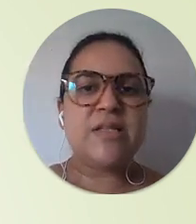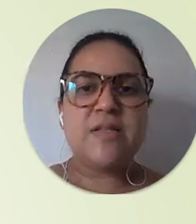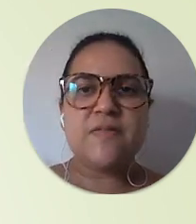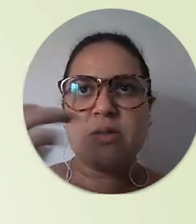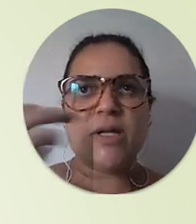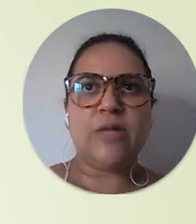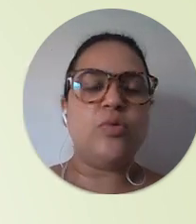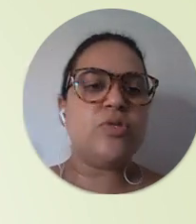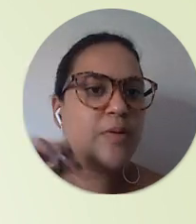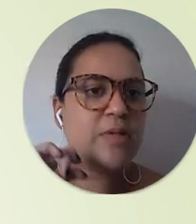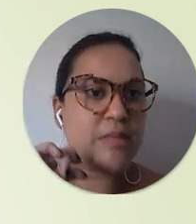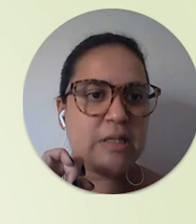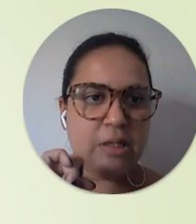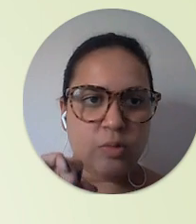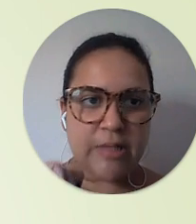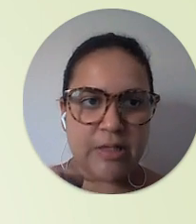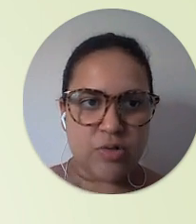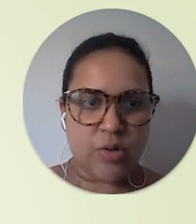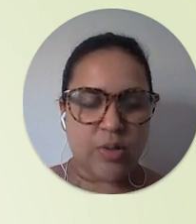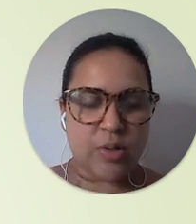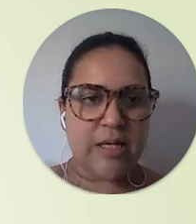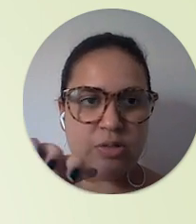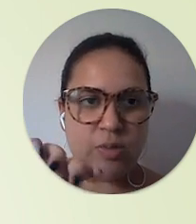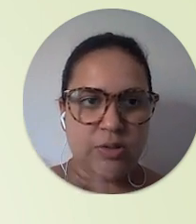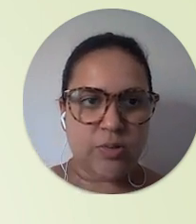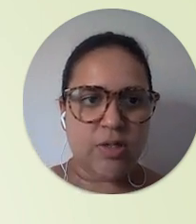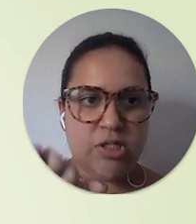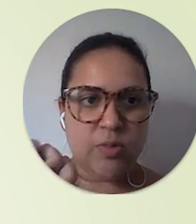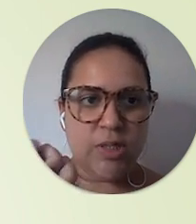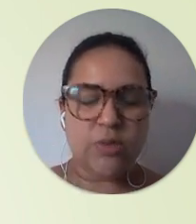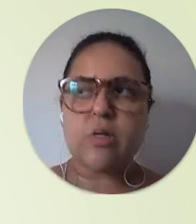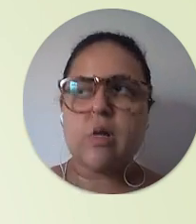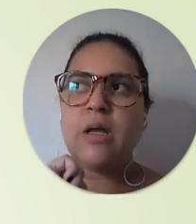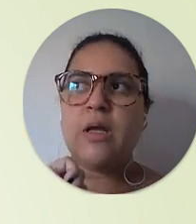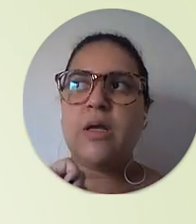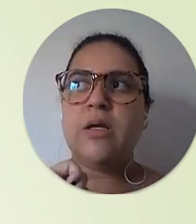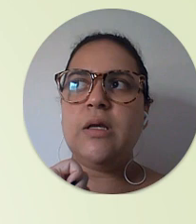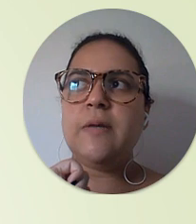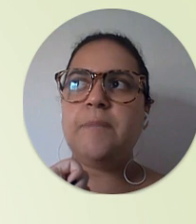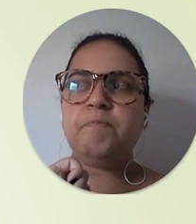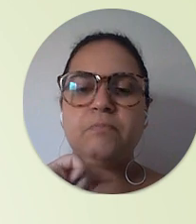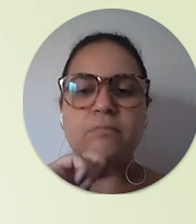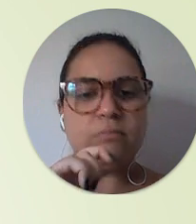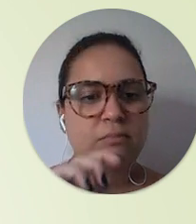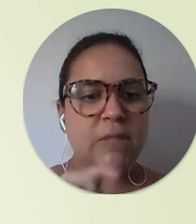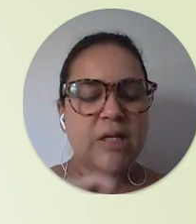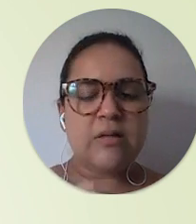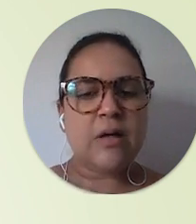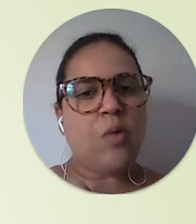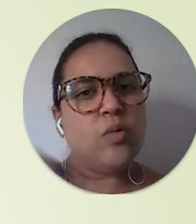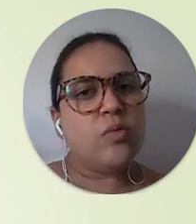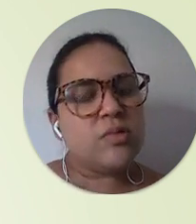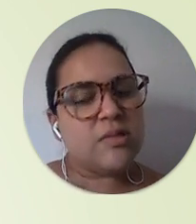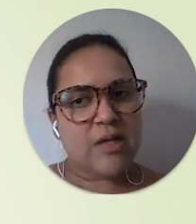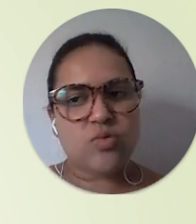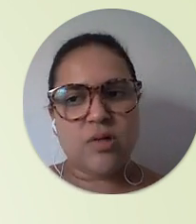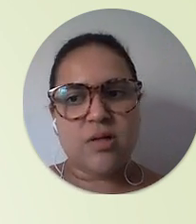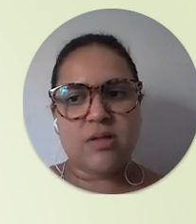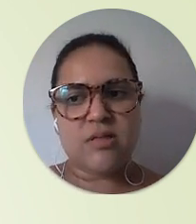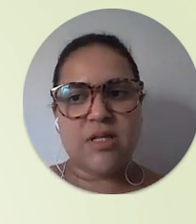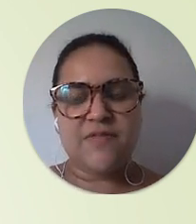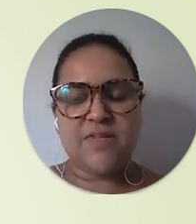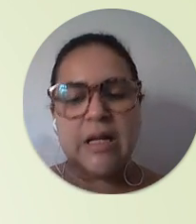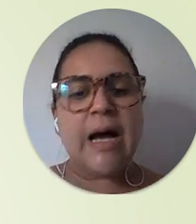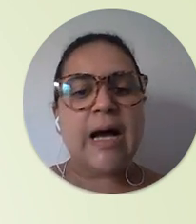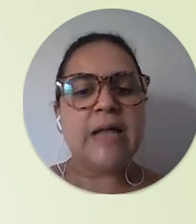alguns aplicativos que são gratuitos, que podem ser encontrados no iOS, no Android, Windows, e alguns têm a